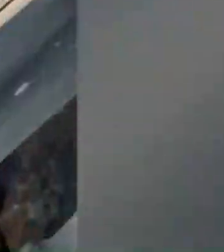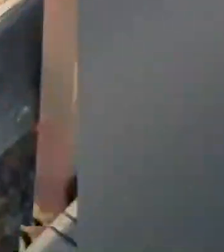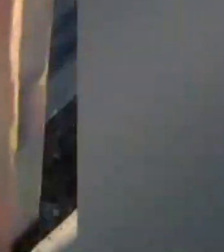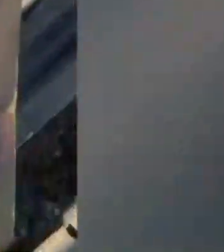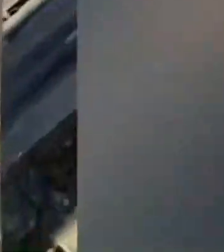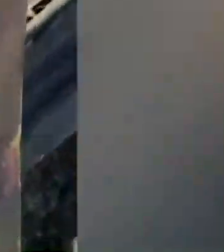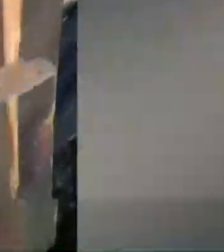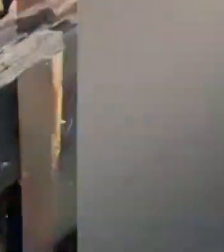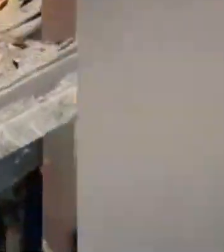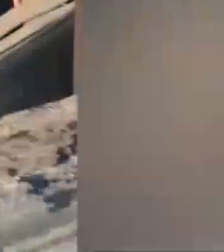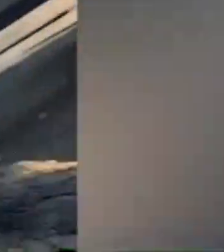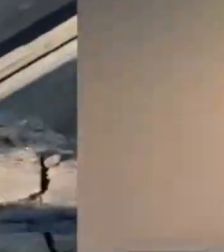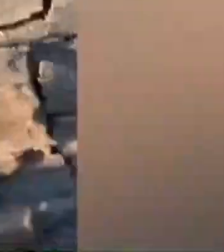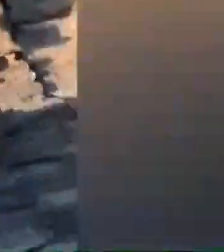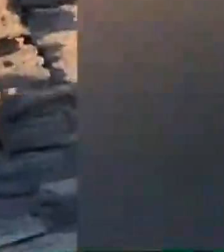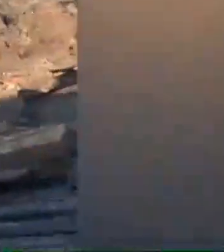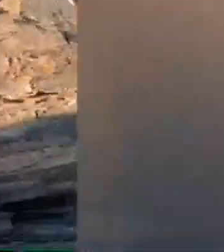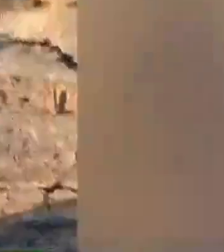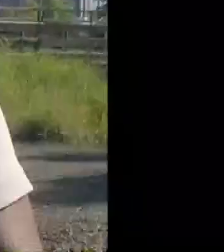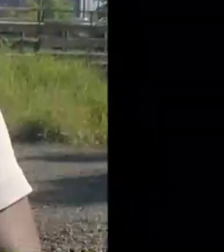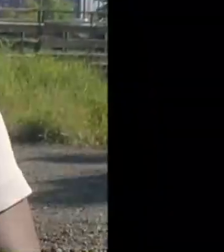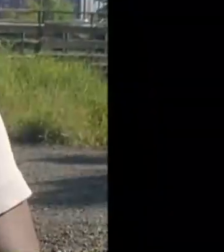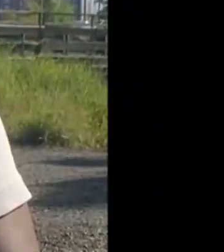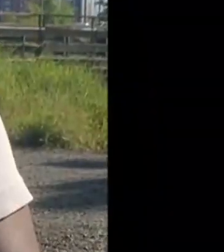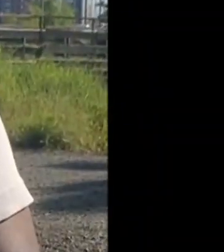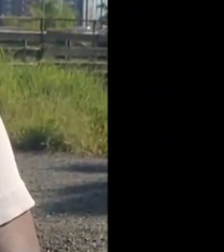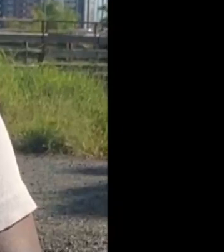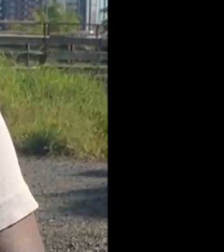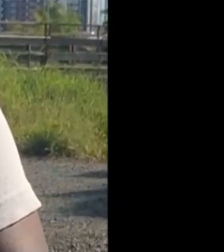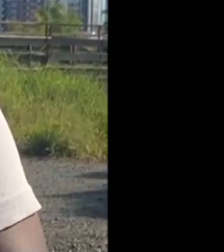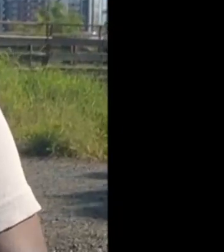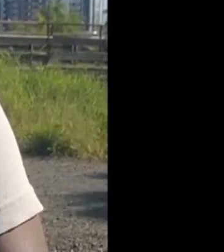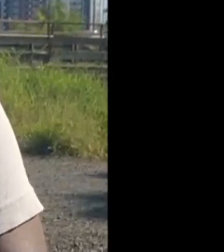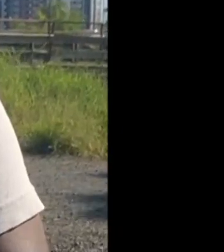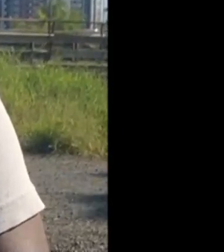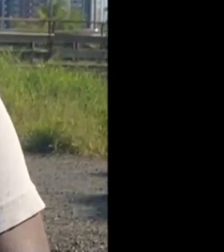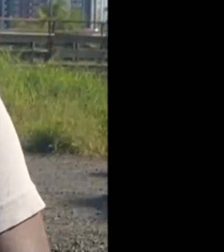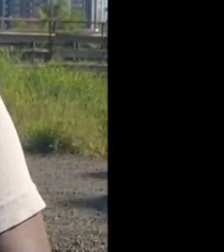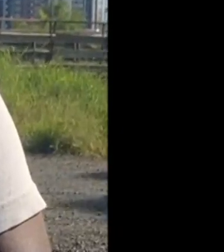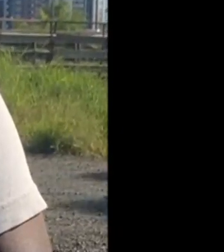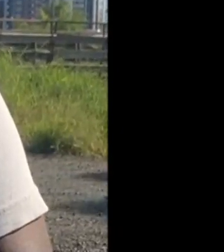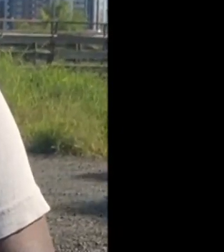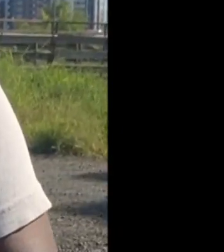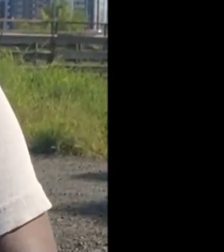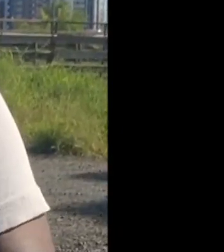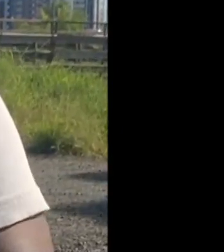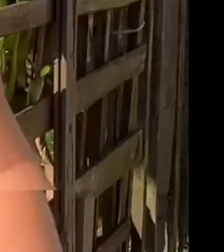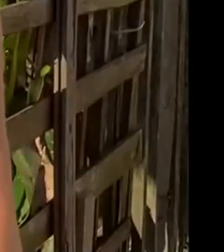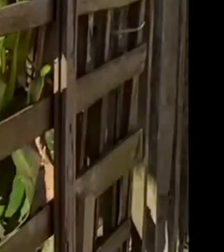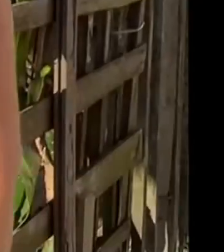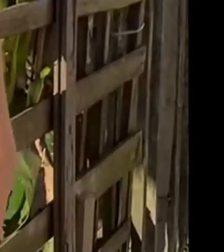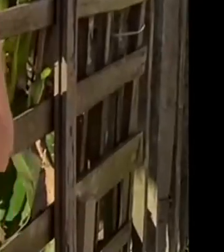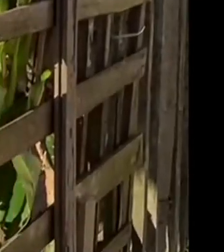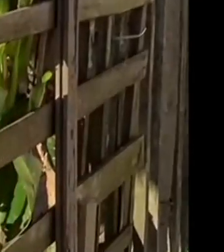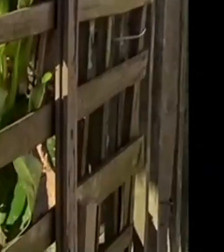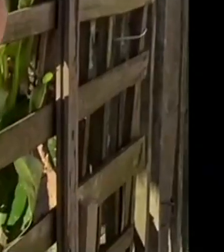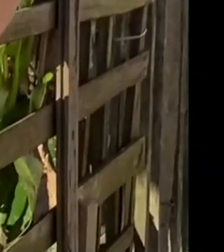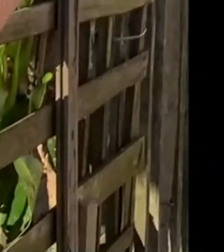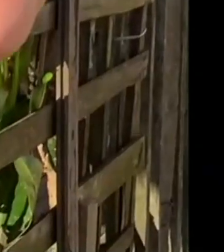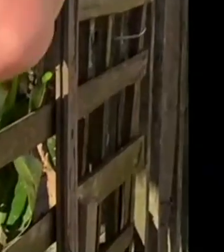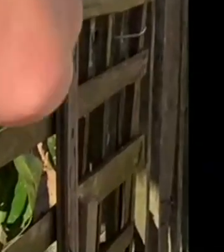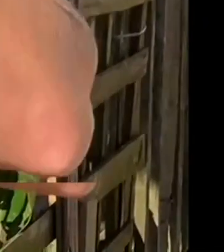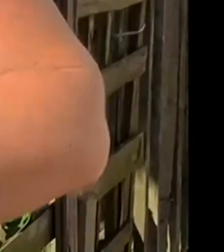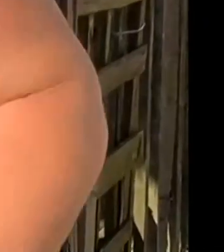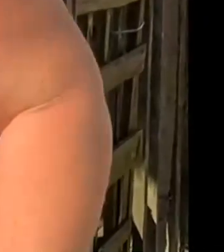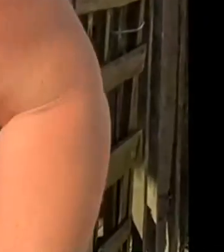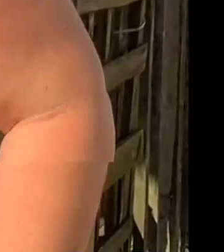têm. Falta madeira. Está uma condição realmente precária. Não tem mais condições de ter essa ponte com o movimento que está hoje. Não tem lógica o